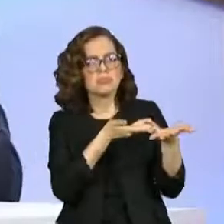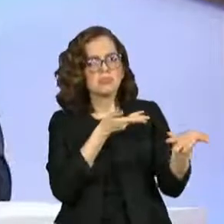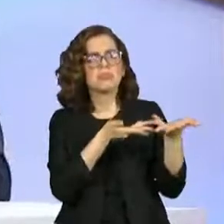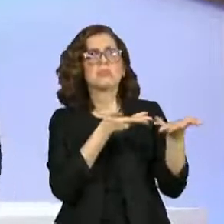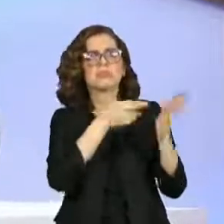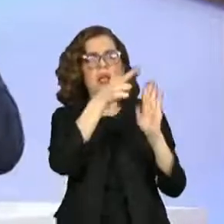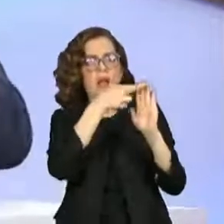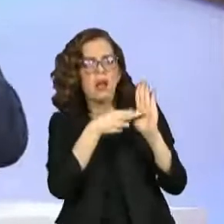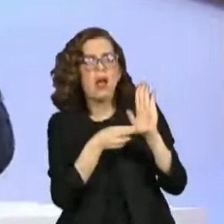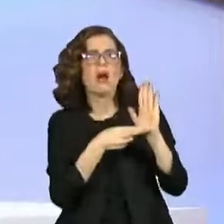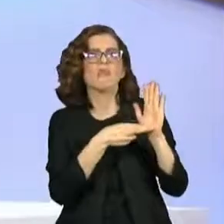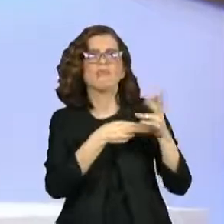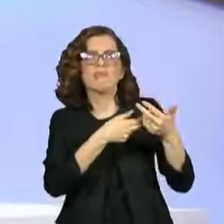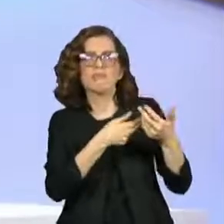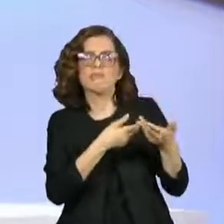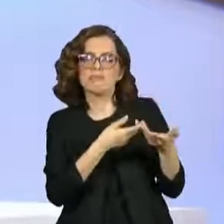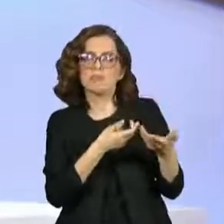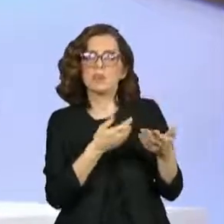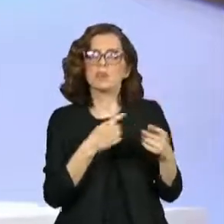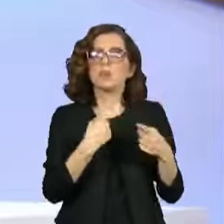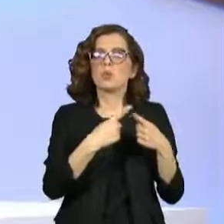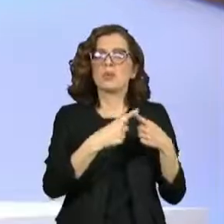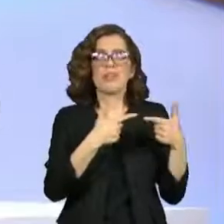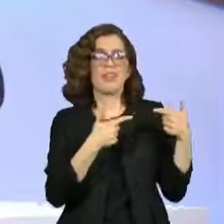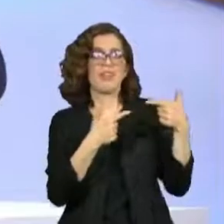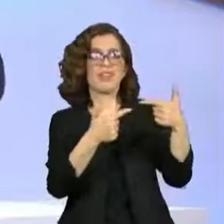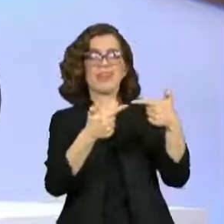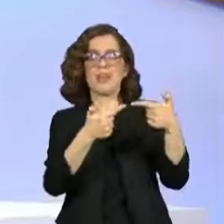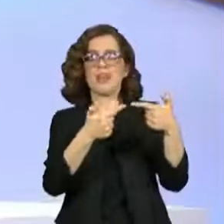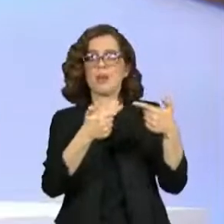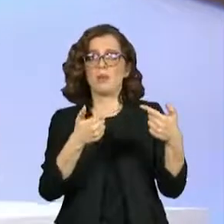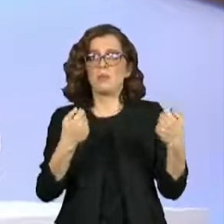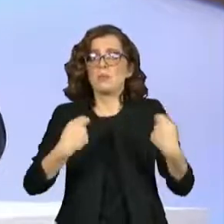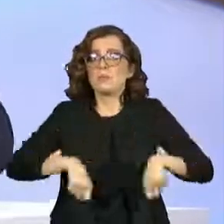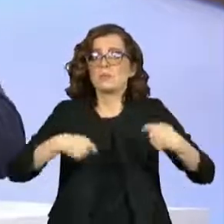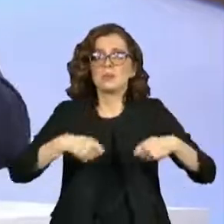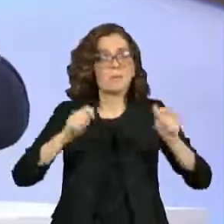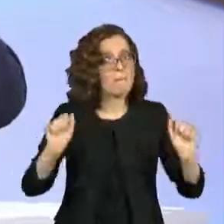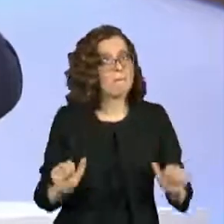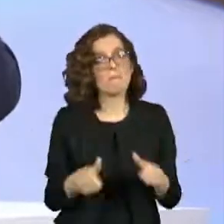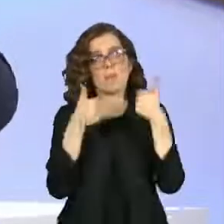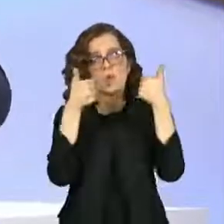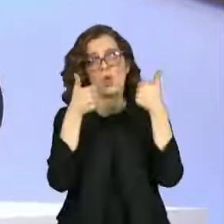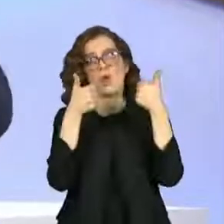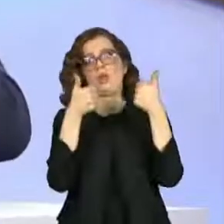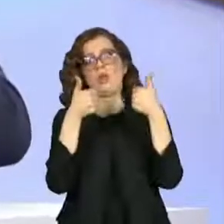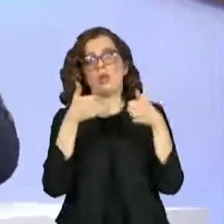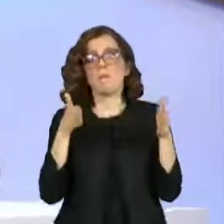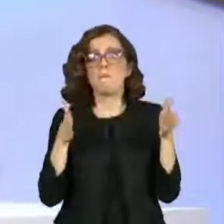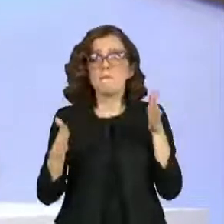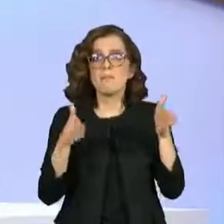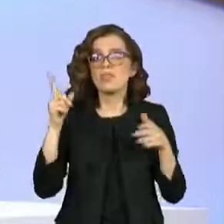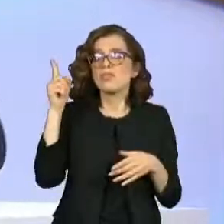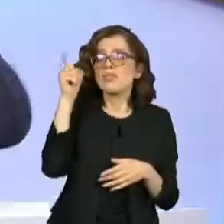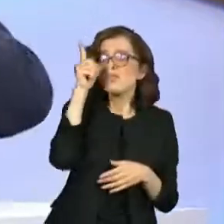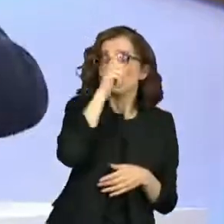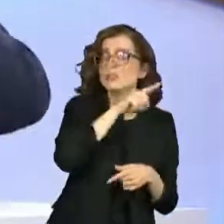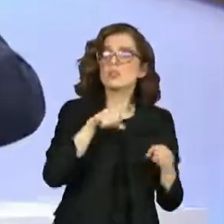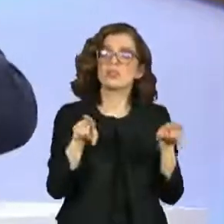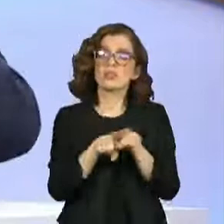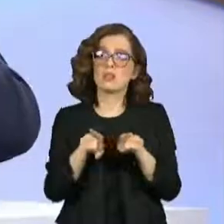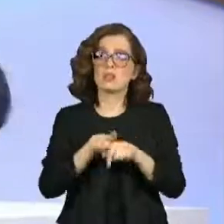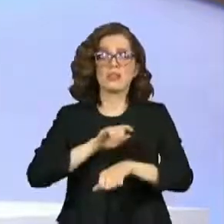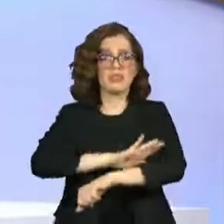fala isso, havia uma crise, você tinha tido grande depressão, ascensão do nazifascismo e a Segunda Guerra Mundial,